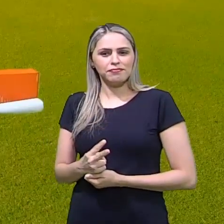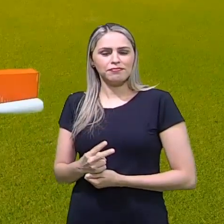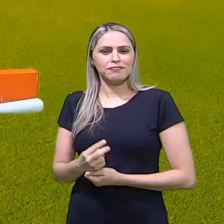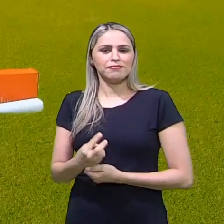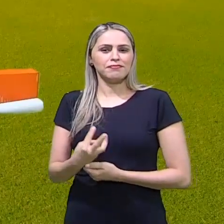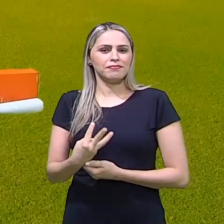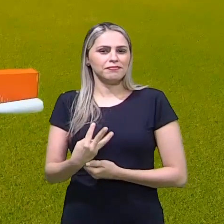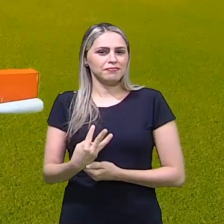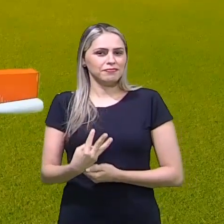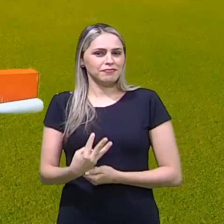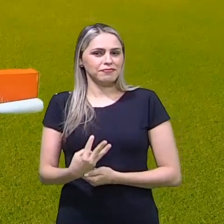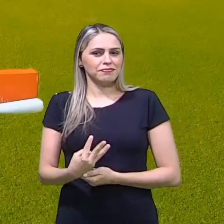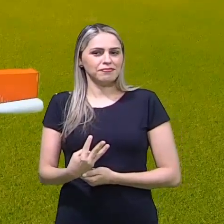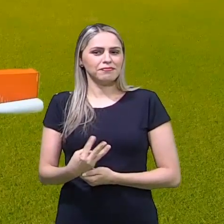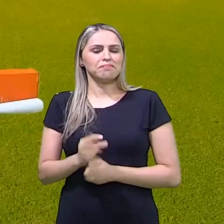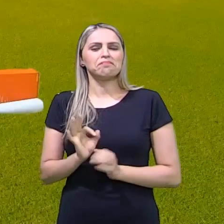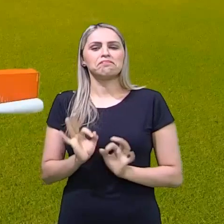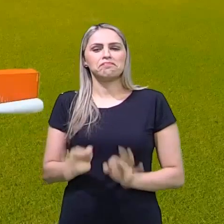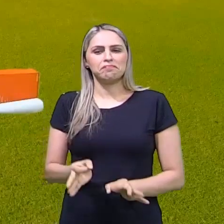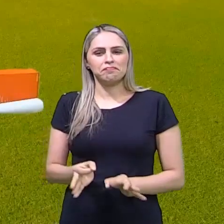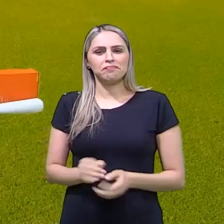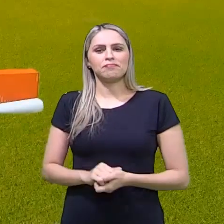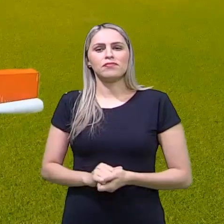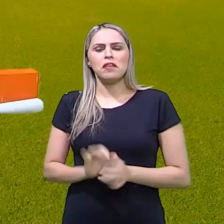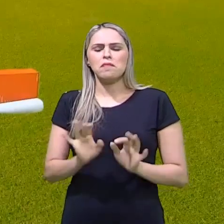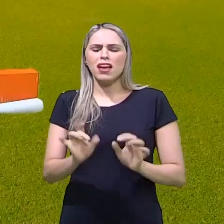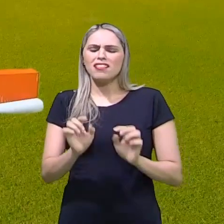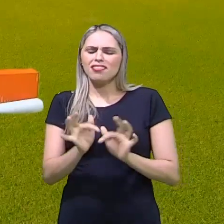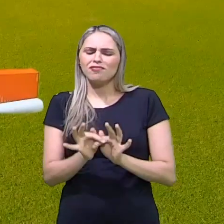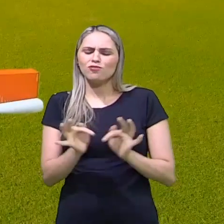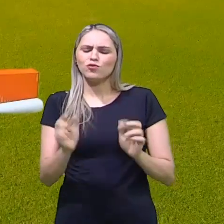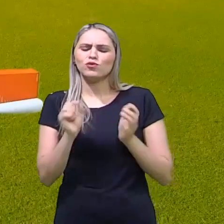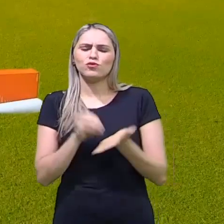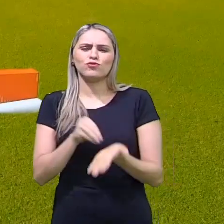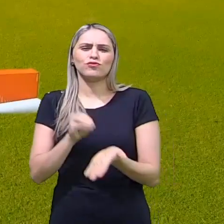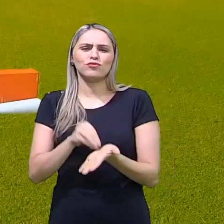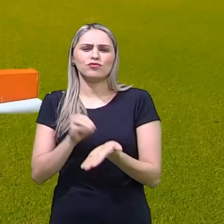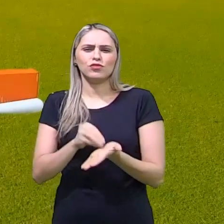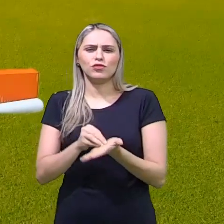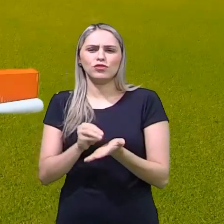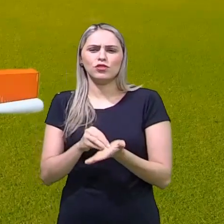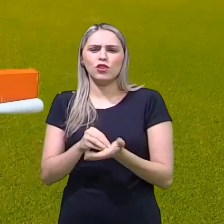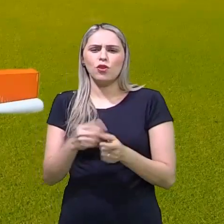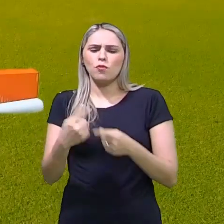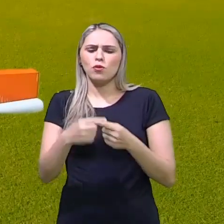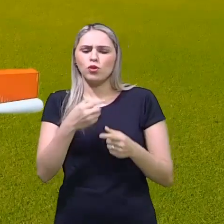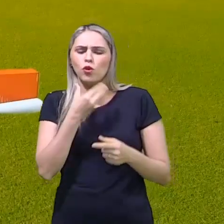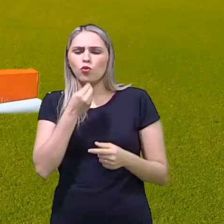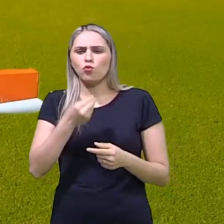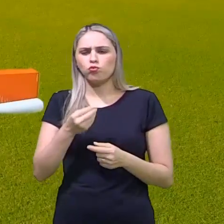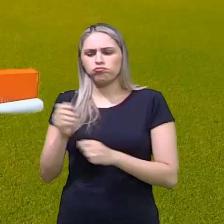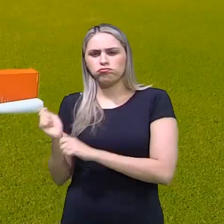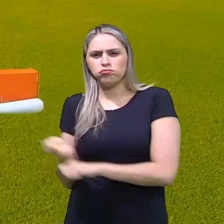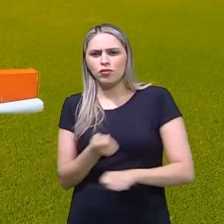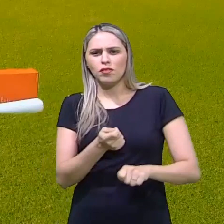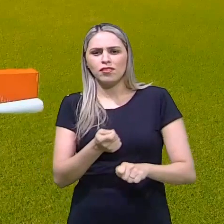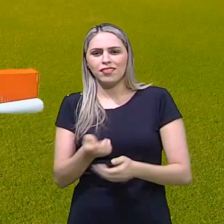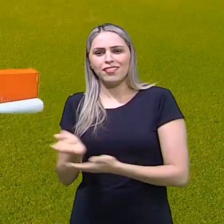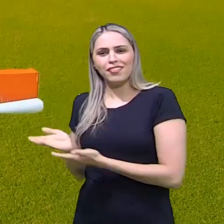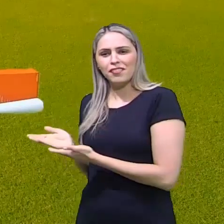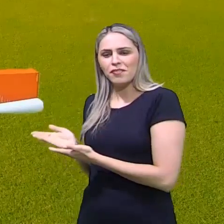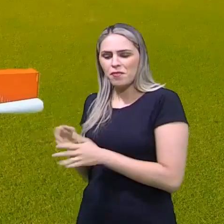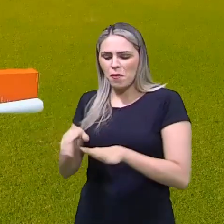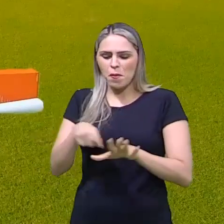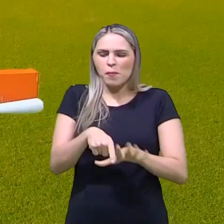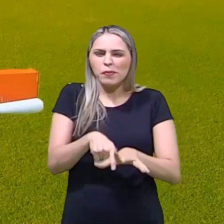Um, dois, mais um. E três. Só que faltou um detalhezinho. Qual detalhe? O jogador de golfe mexe o pezinho assim, ó. Quando a gente quando a gente